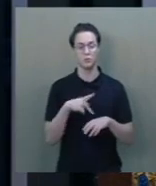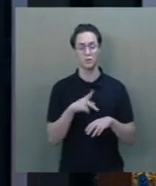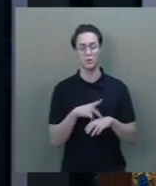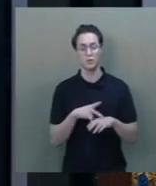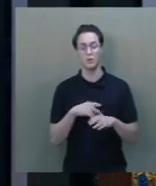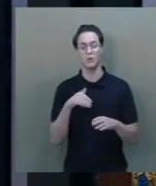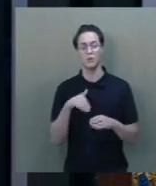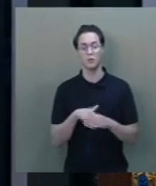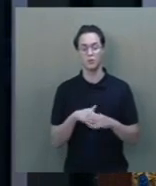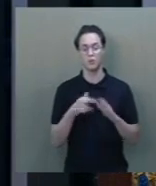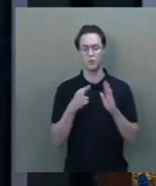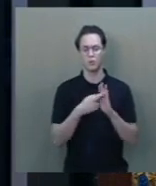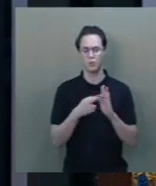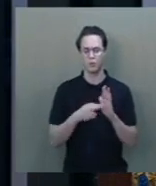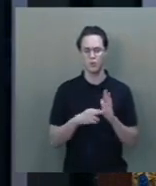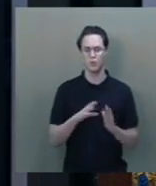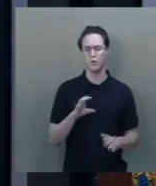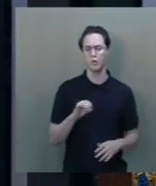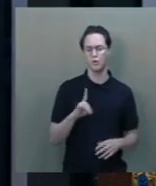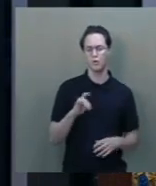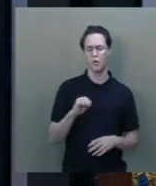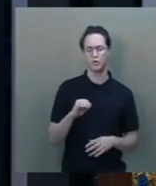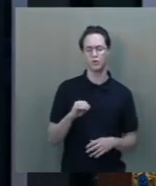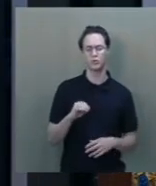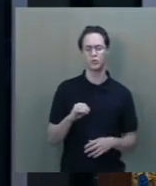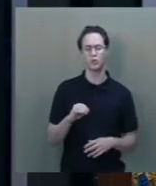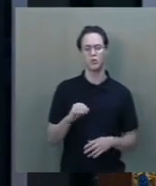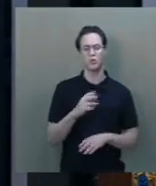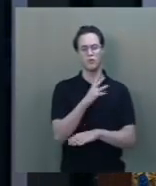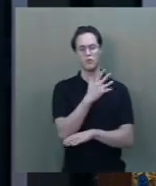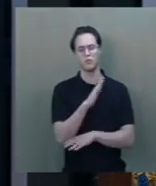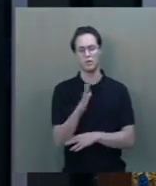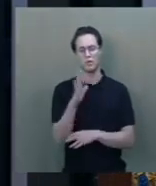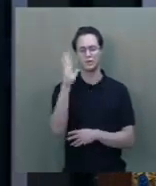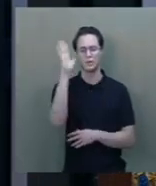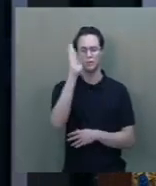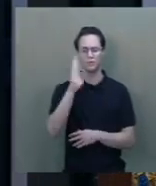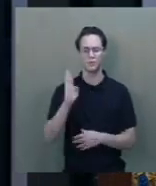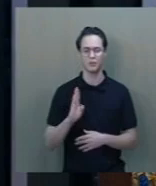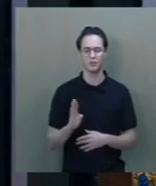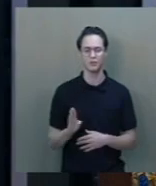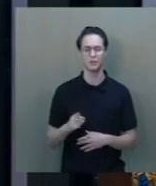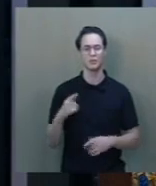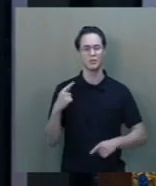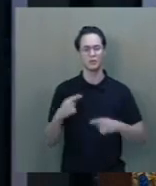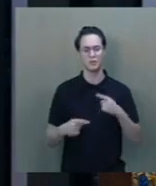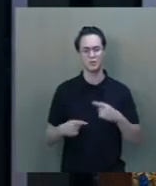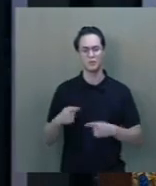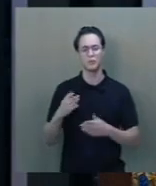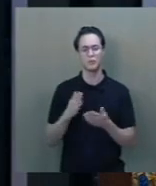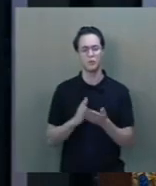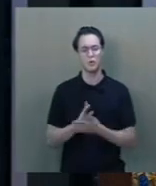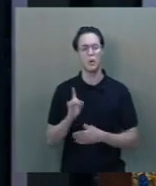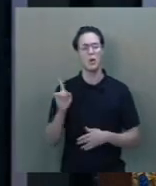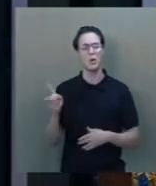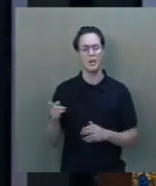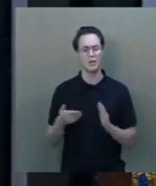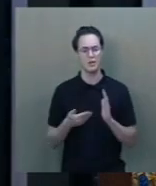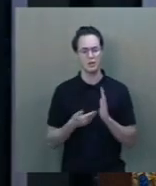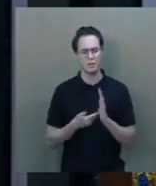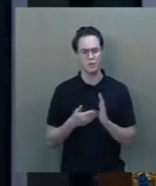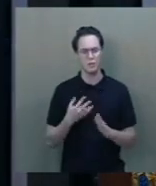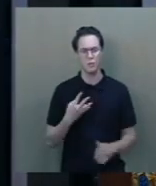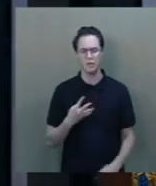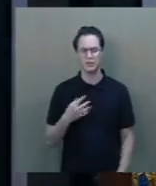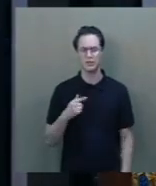Florestal Brasileiro, depois de 16 anos de luta e debate, aprovado lá na Câmara por 470